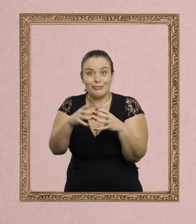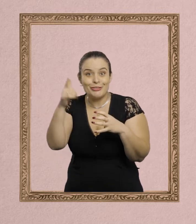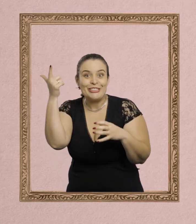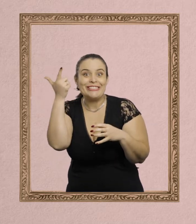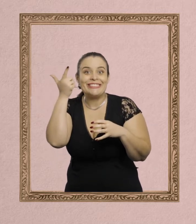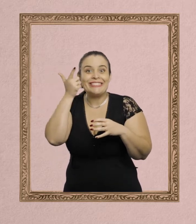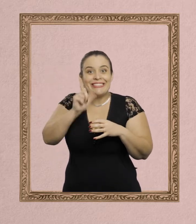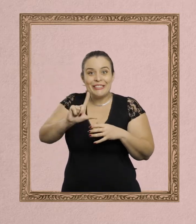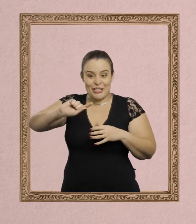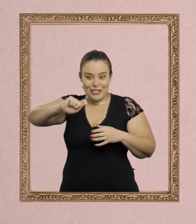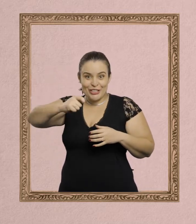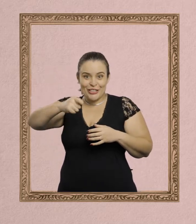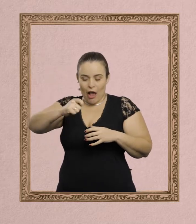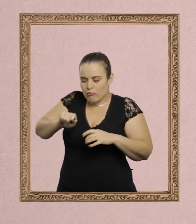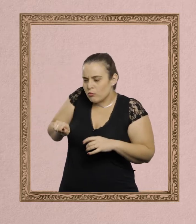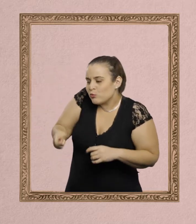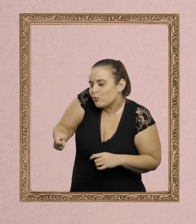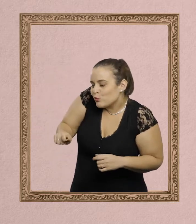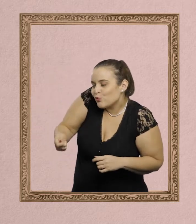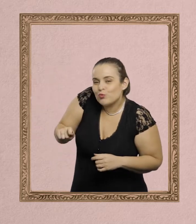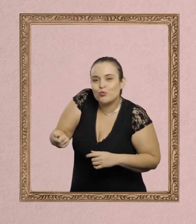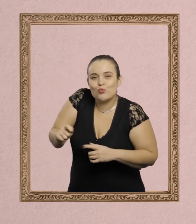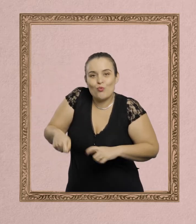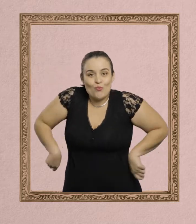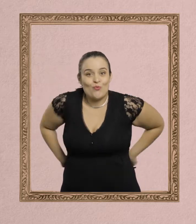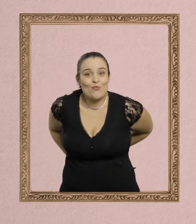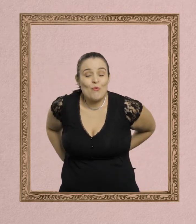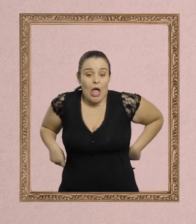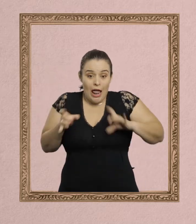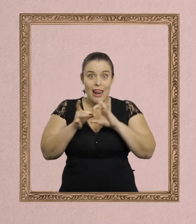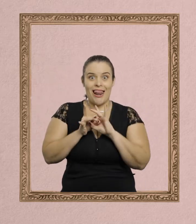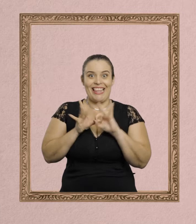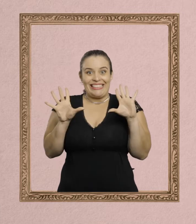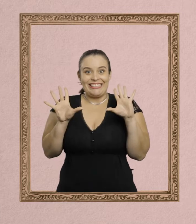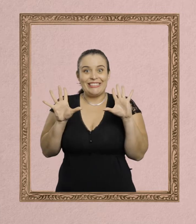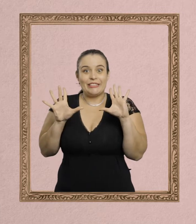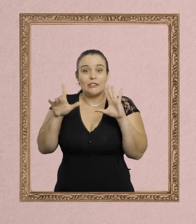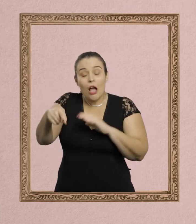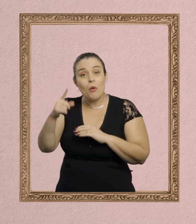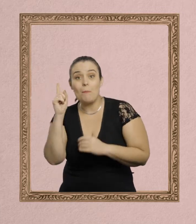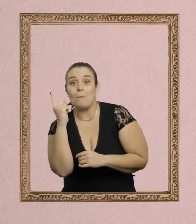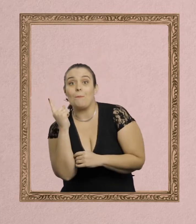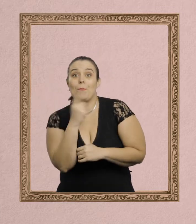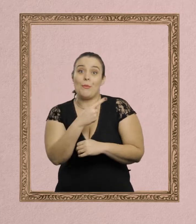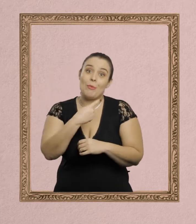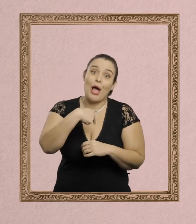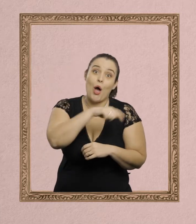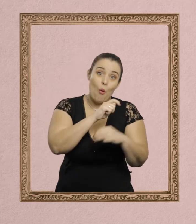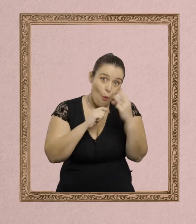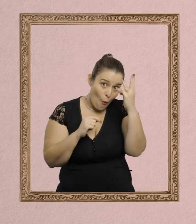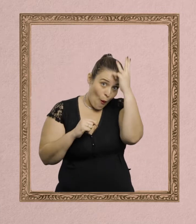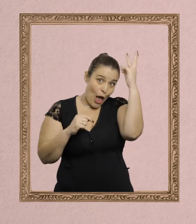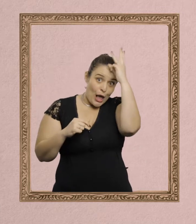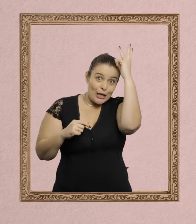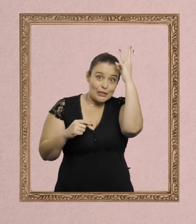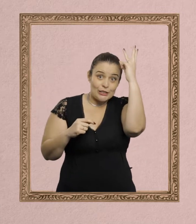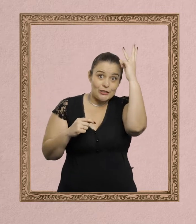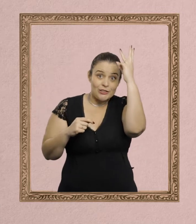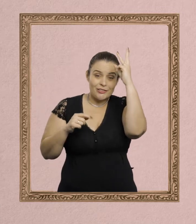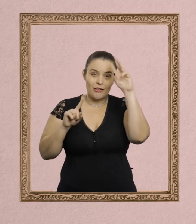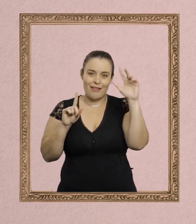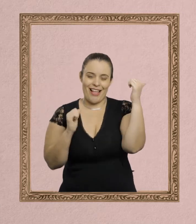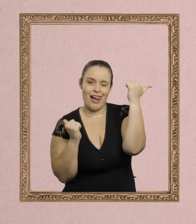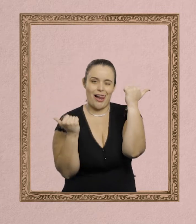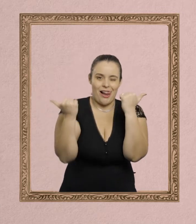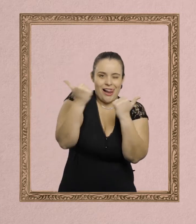meninos. Peter cortou as amarras de Wendy. Ele mandou a menina se esconder junto com os meninos. Peter enrolou-se